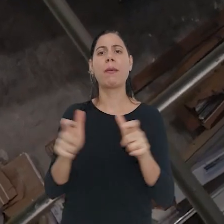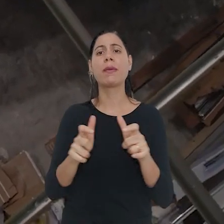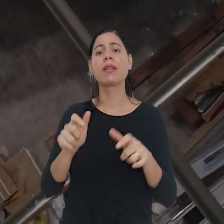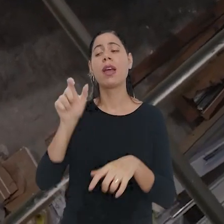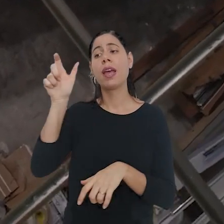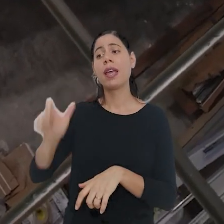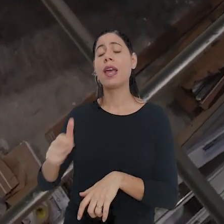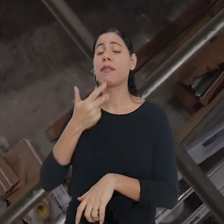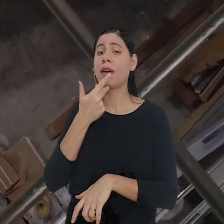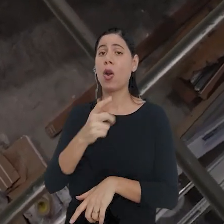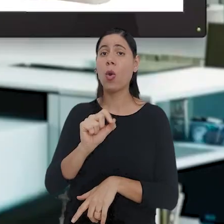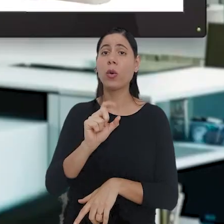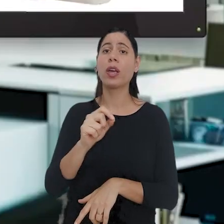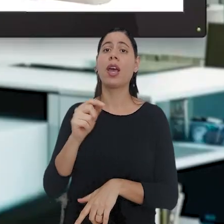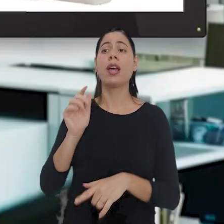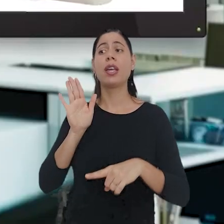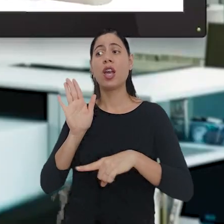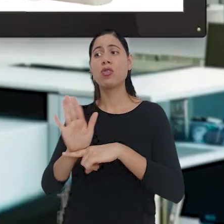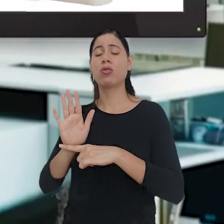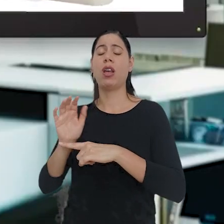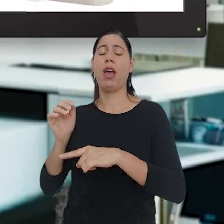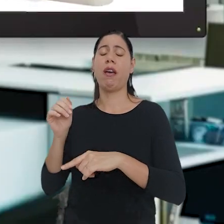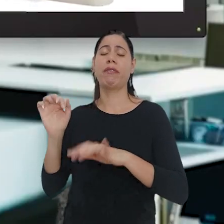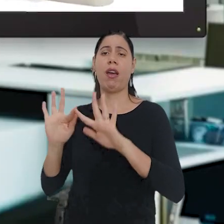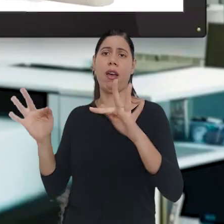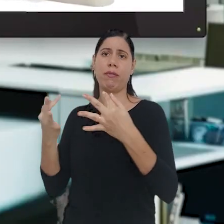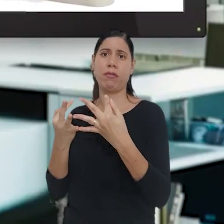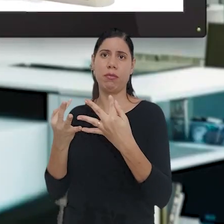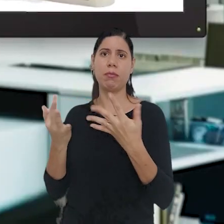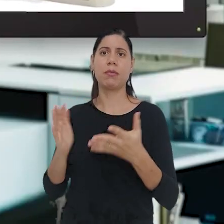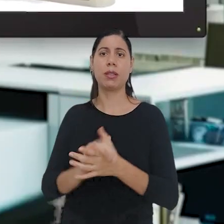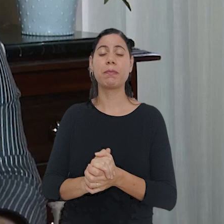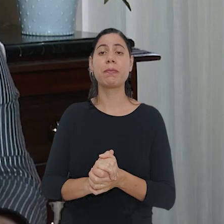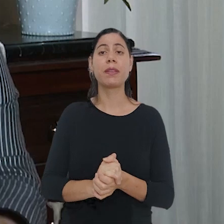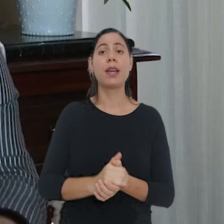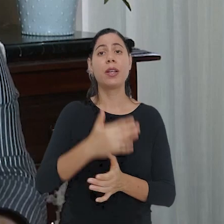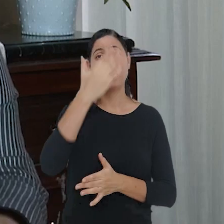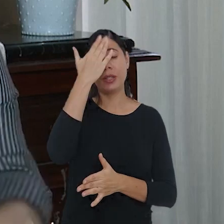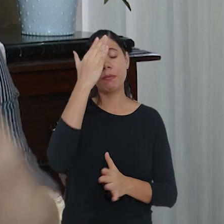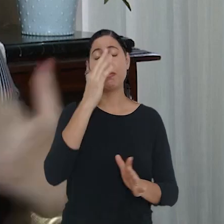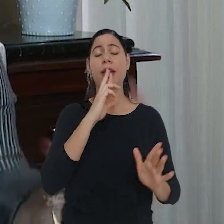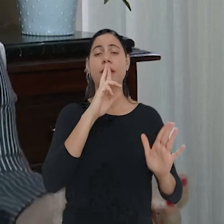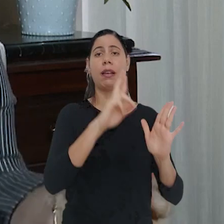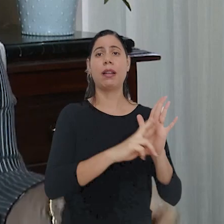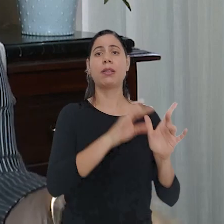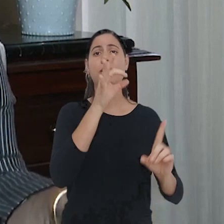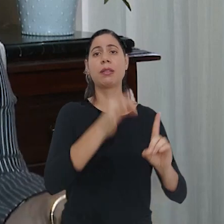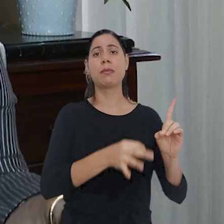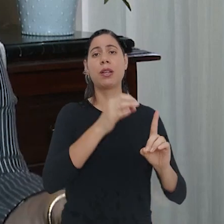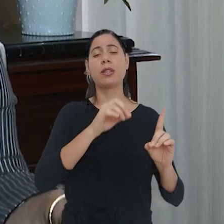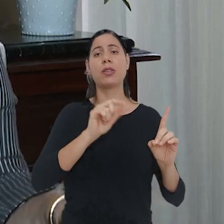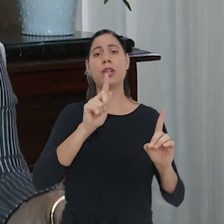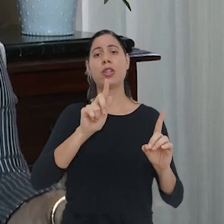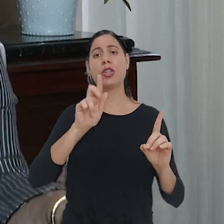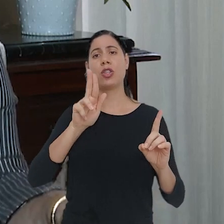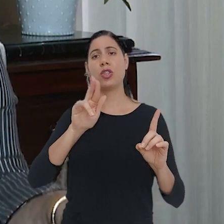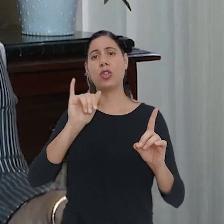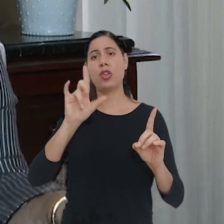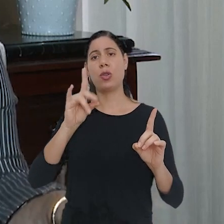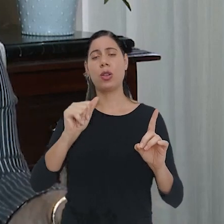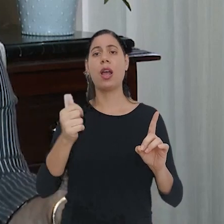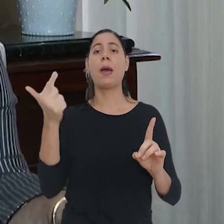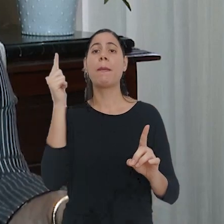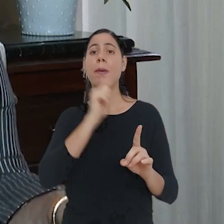o autor do recurso, geravam renda para o sustento da família. No entendimento da relatora, desembargadora Gilda Sigmaringa Seixas,